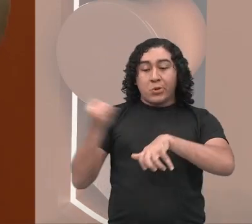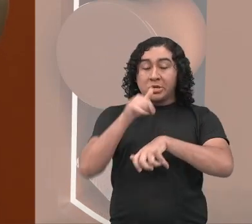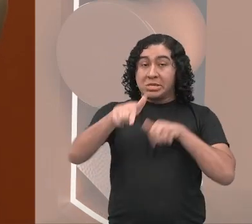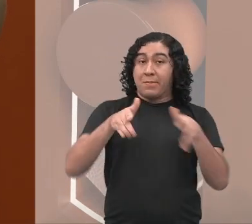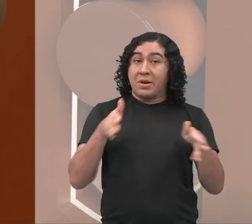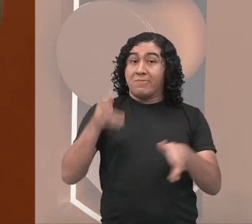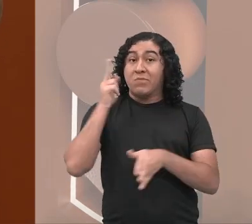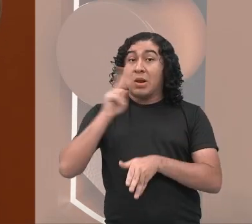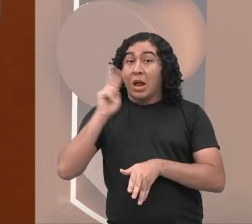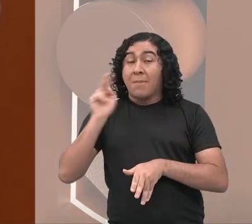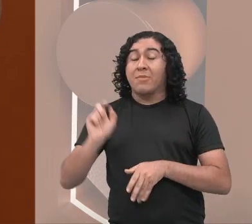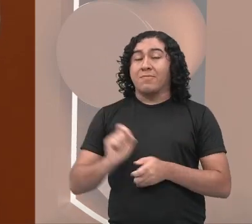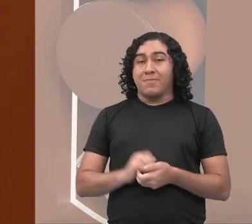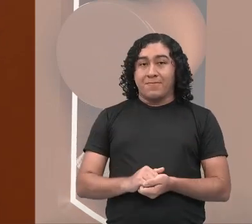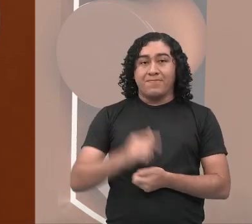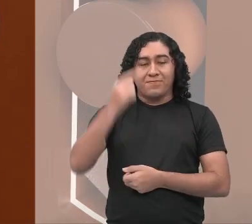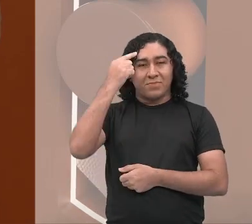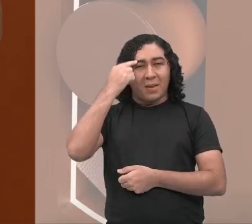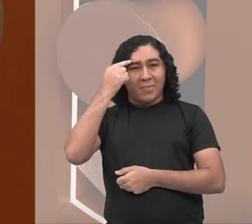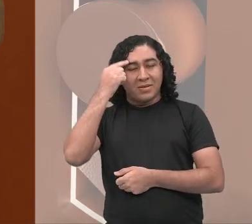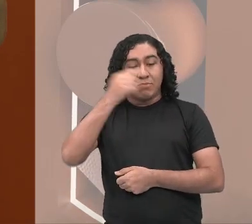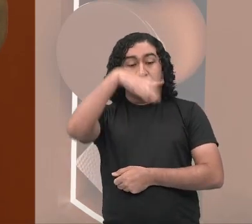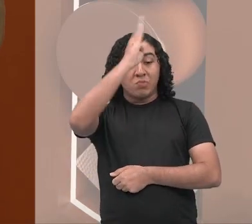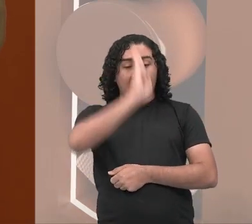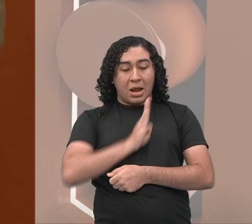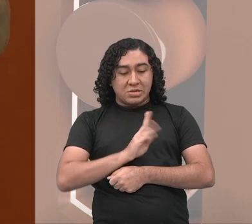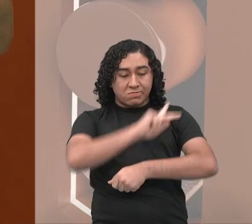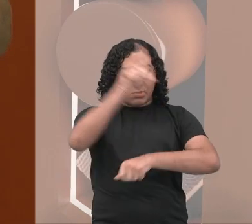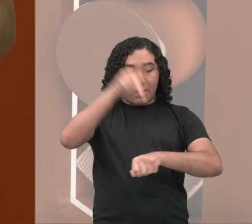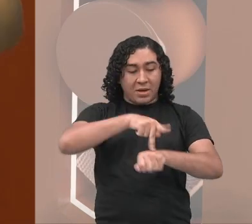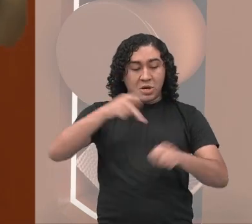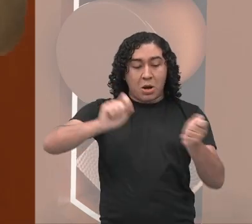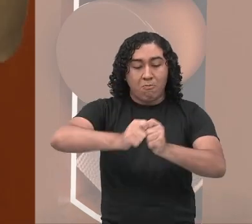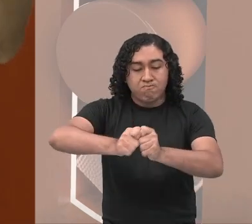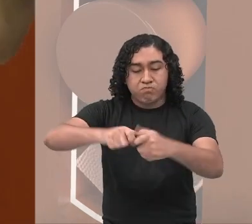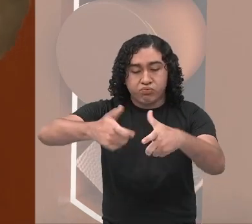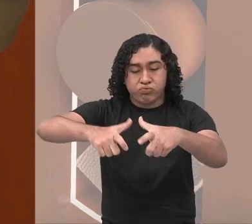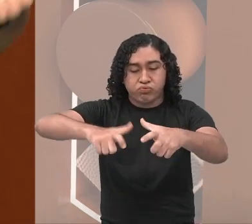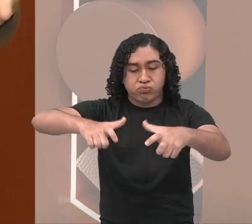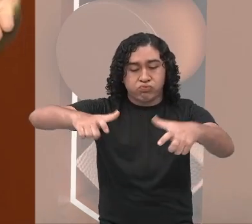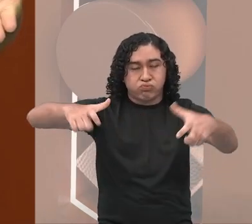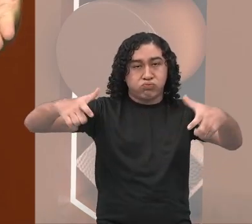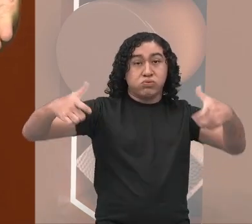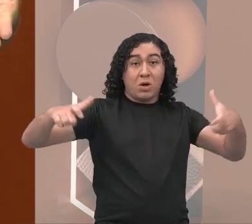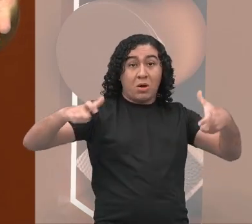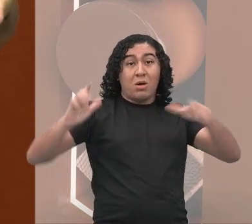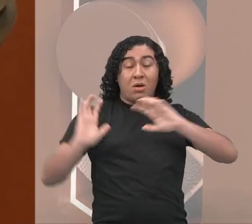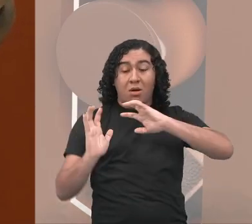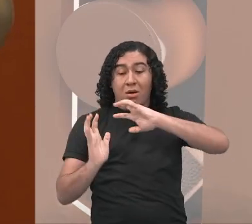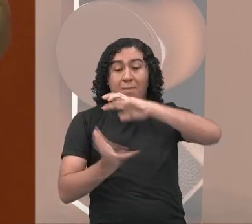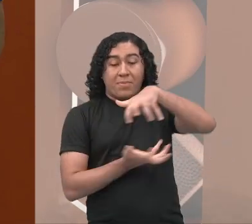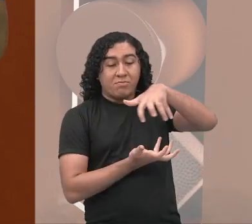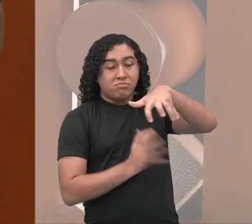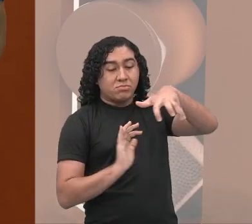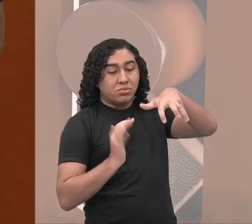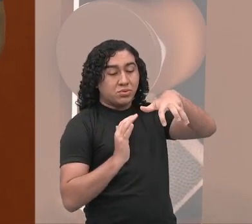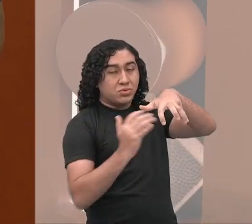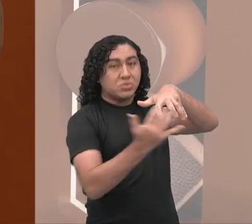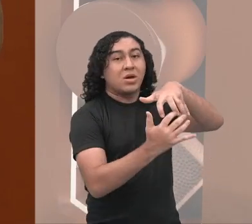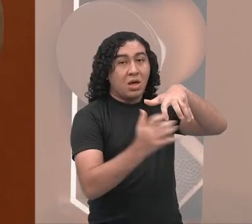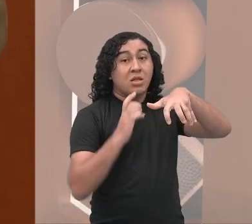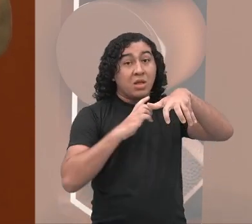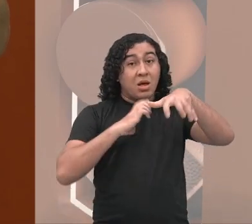vamos imaginar o seguinte, né, galera? O Brasil é um país de dimensões continentais, gente. É um país